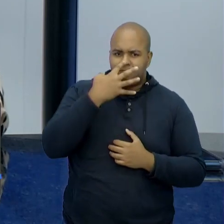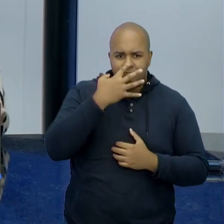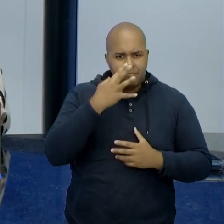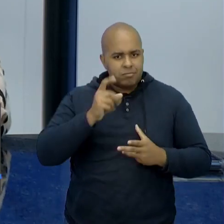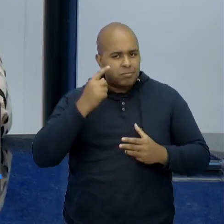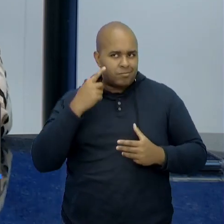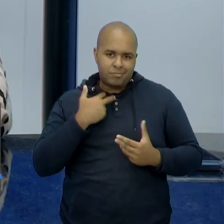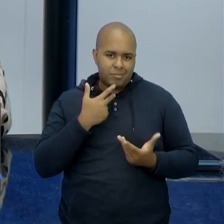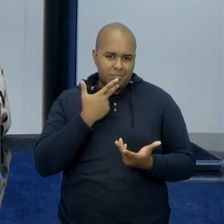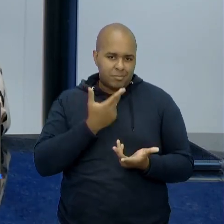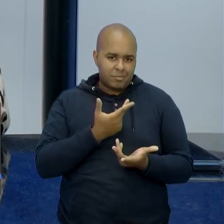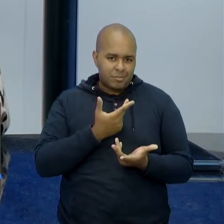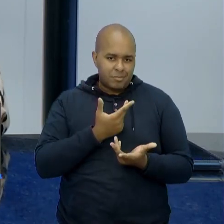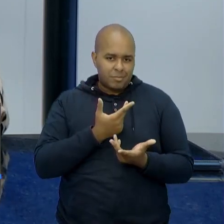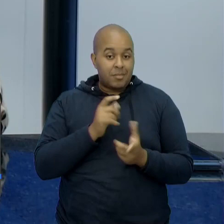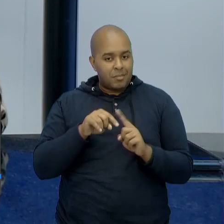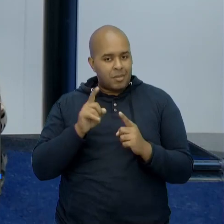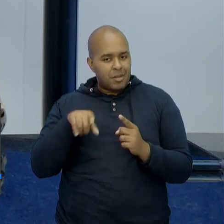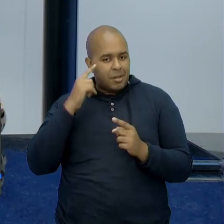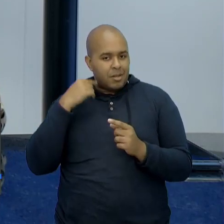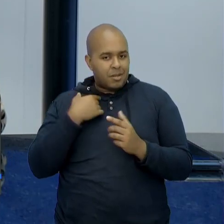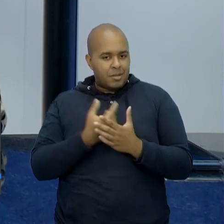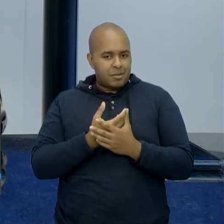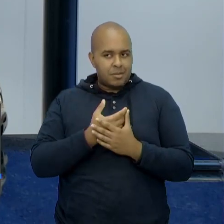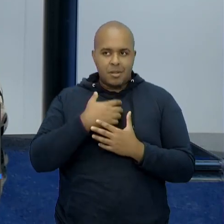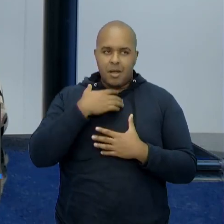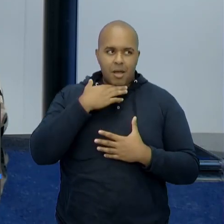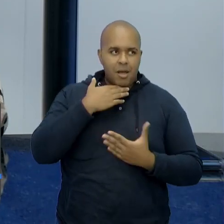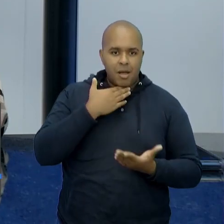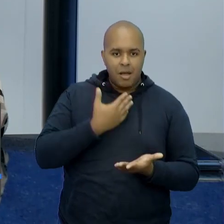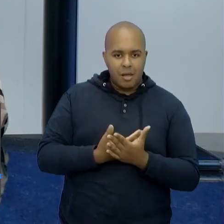não pode falar, né? Mas é embabacado, né?